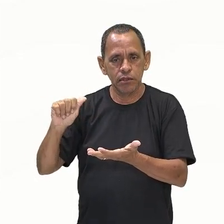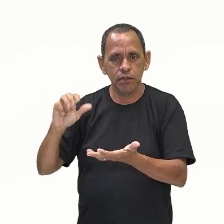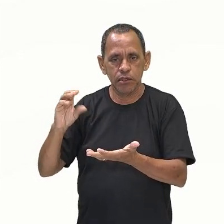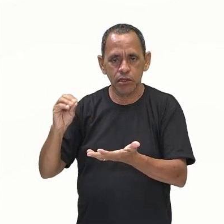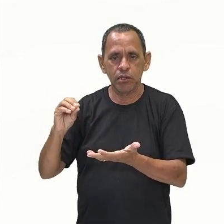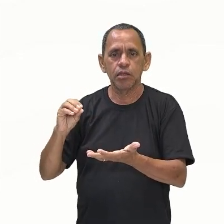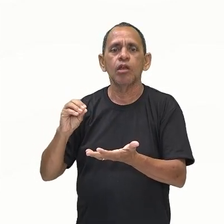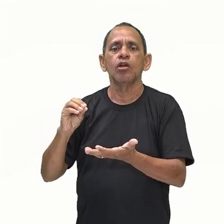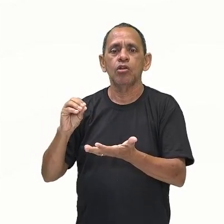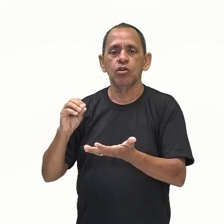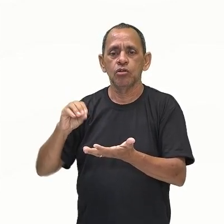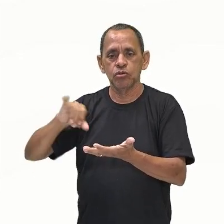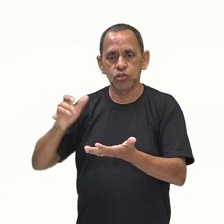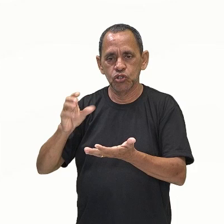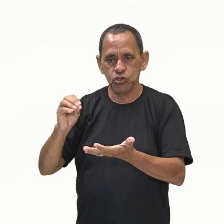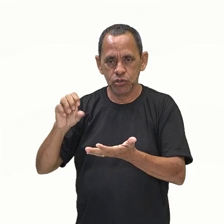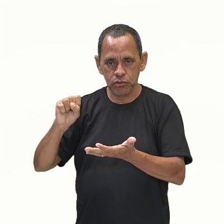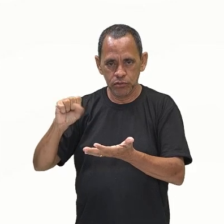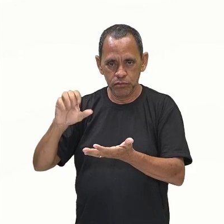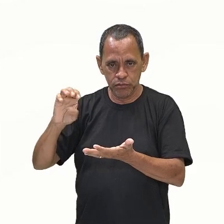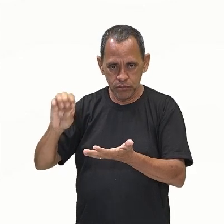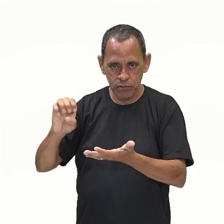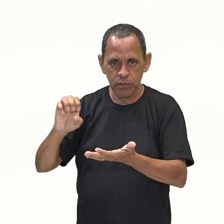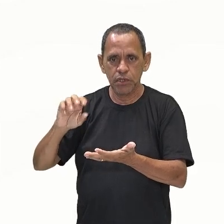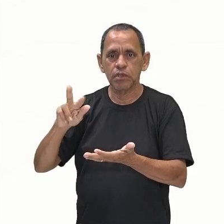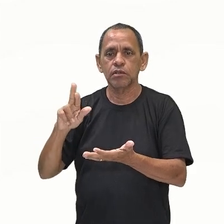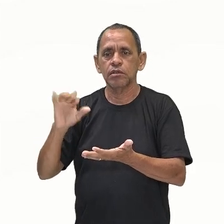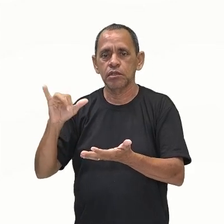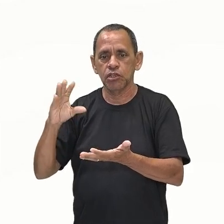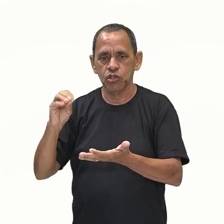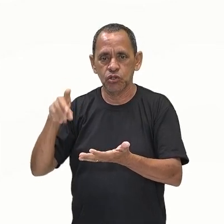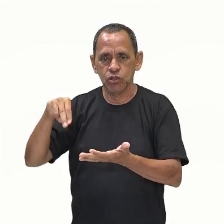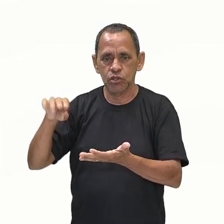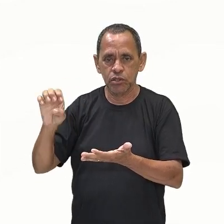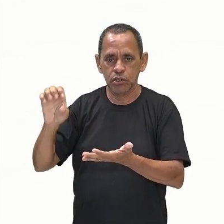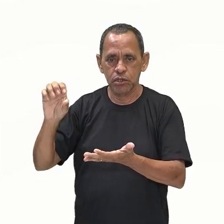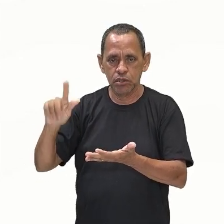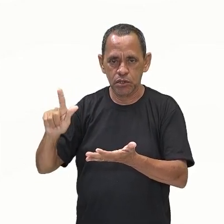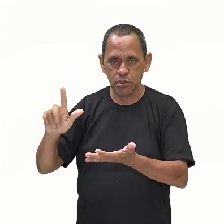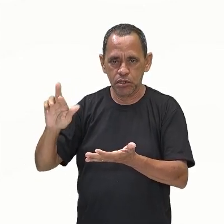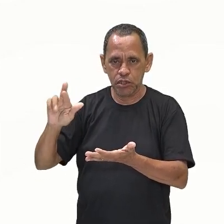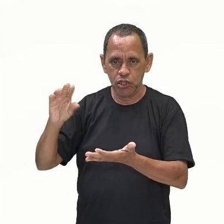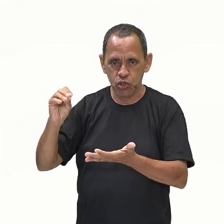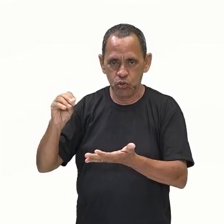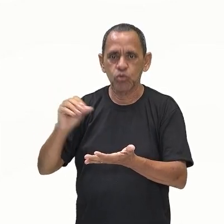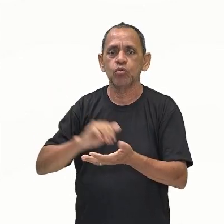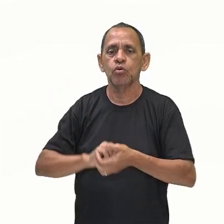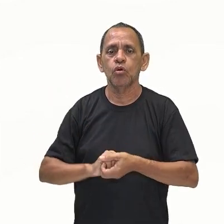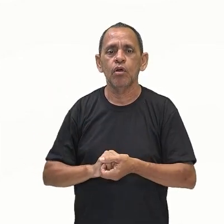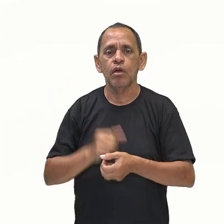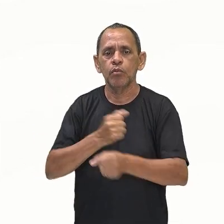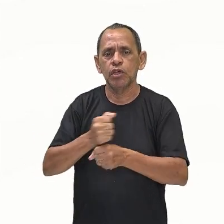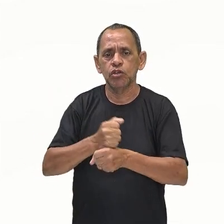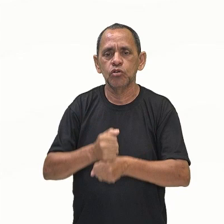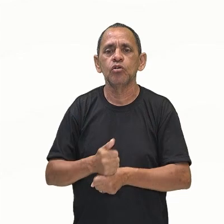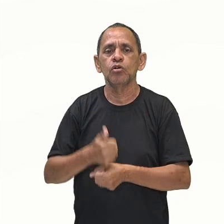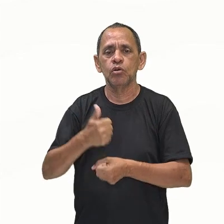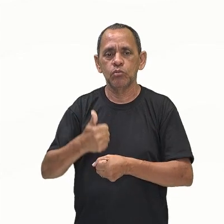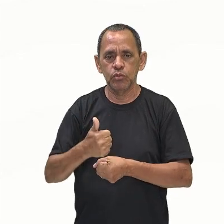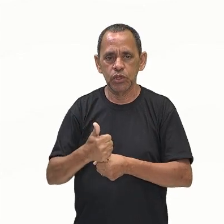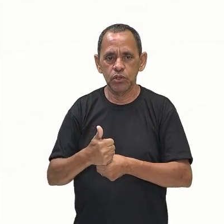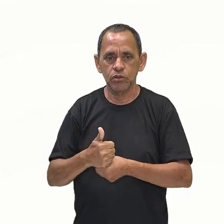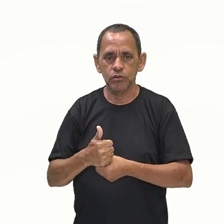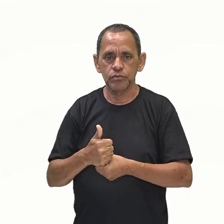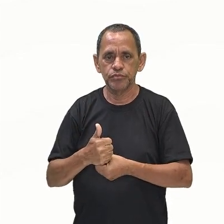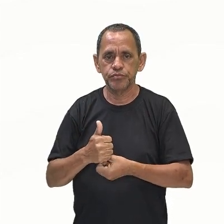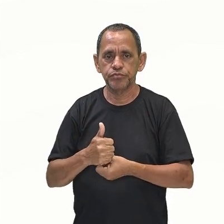do Grão-Pará e Maranhão. Nesse período aí, antes de 1850, a nossa capitania ela